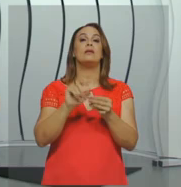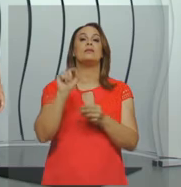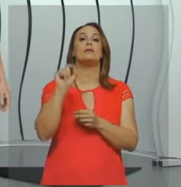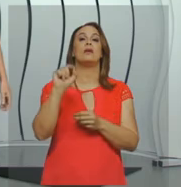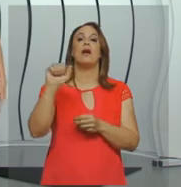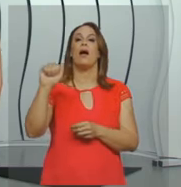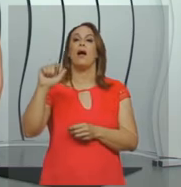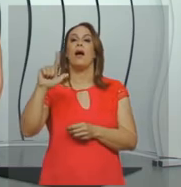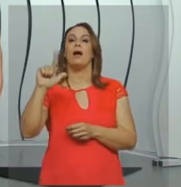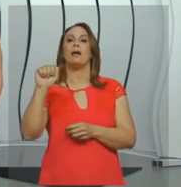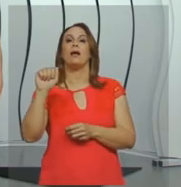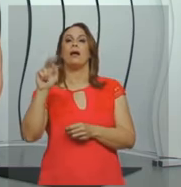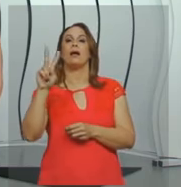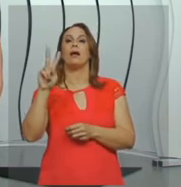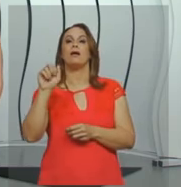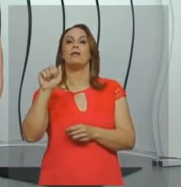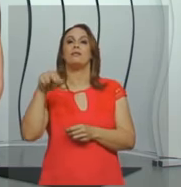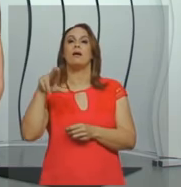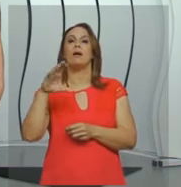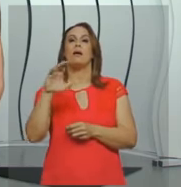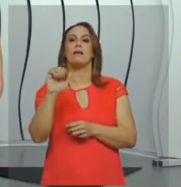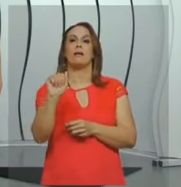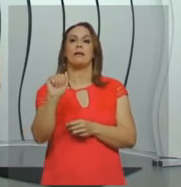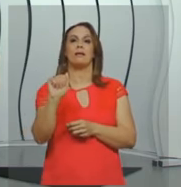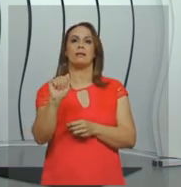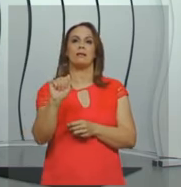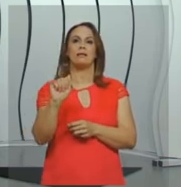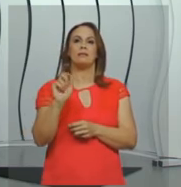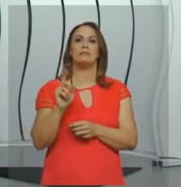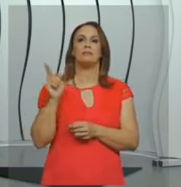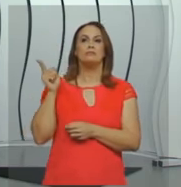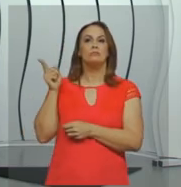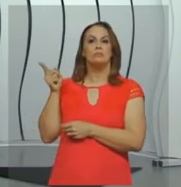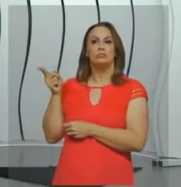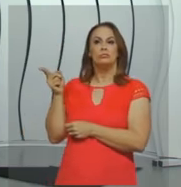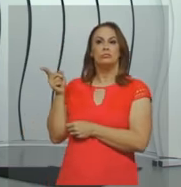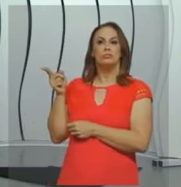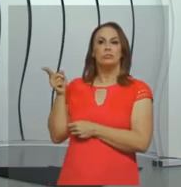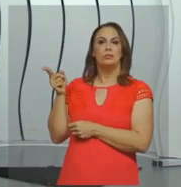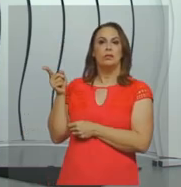esse objeto, eu estou levantando, eu estou fazendo um movimento de